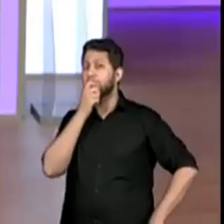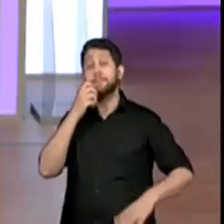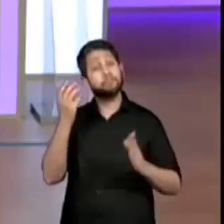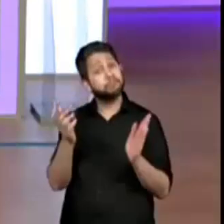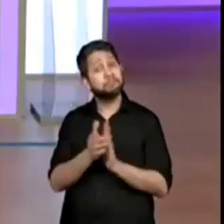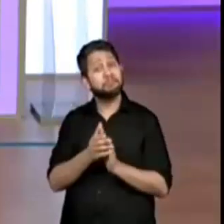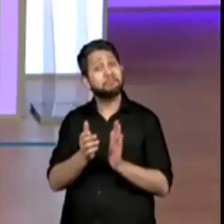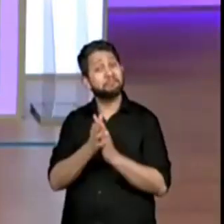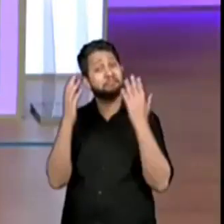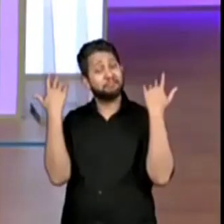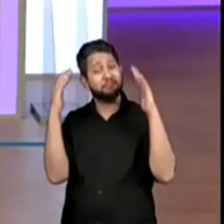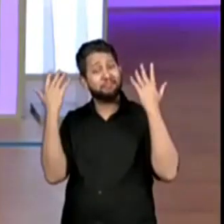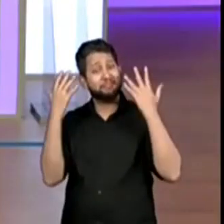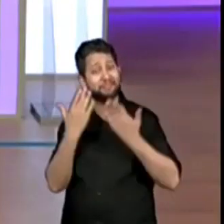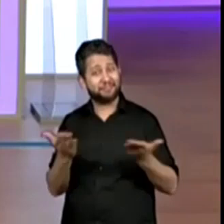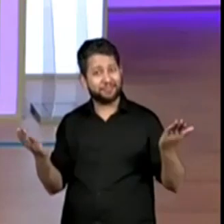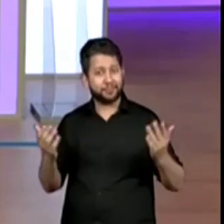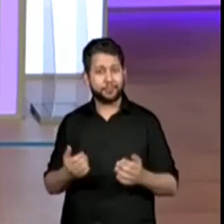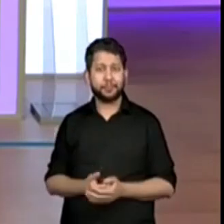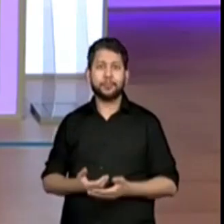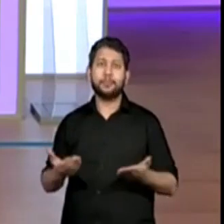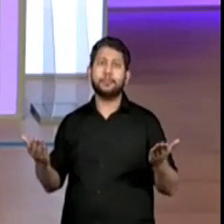Muito bem. Agora,